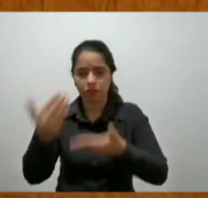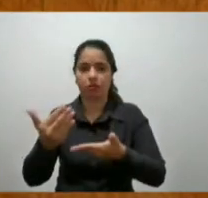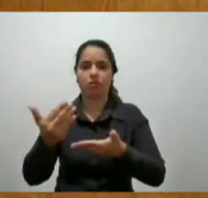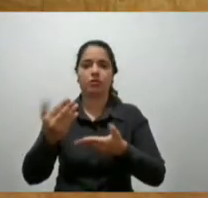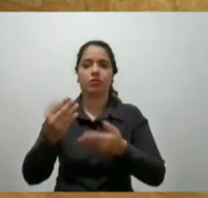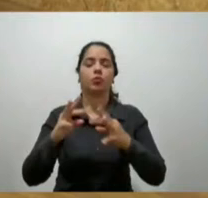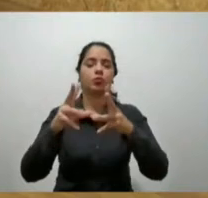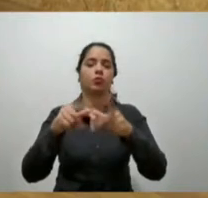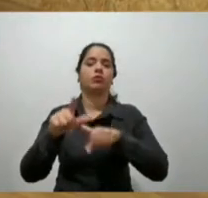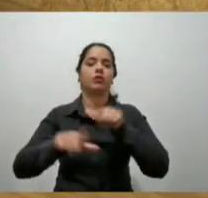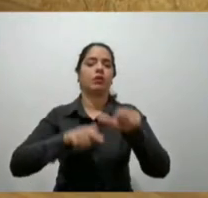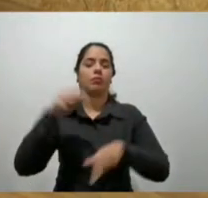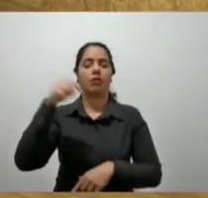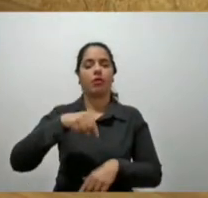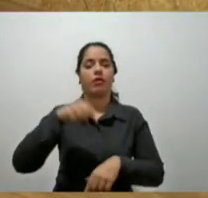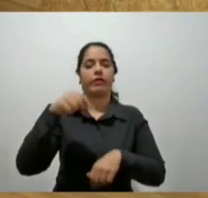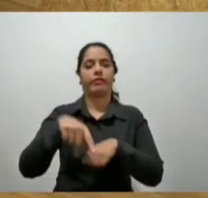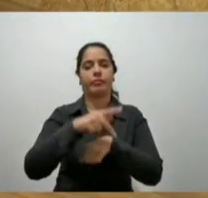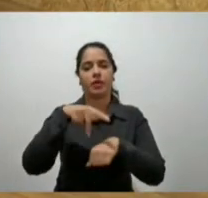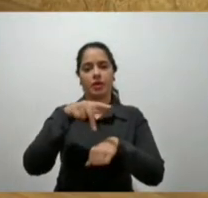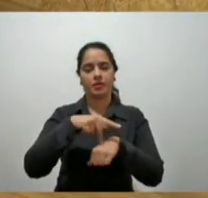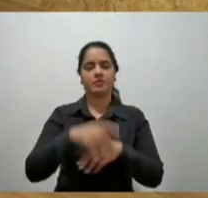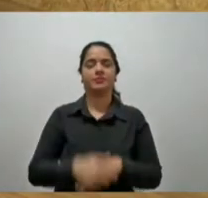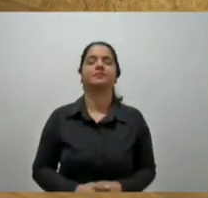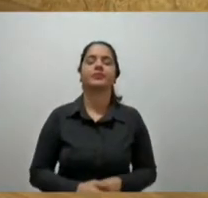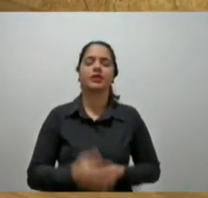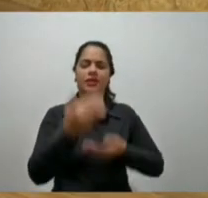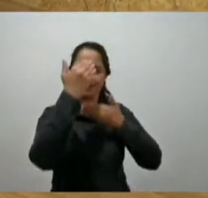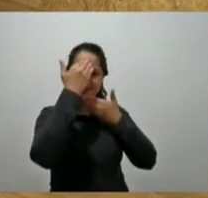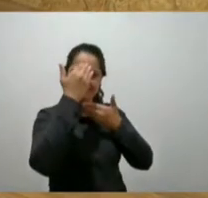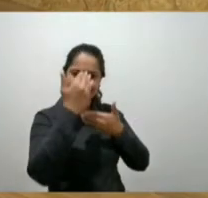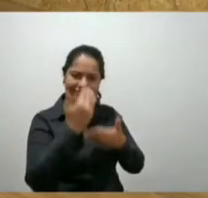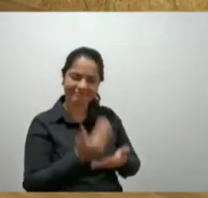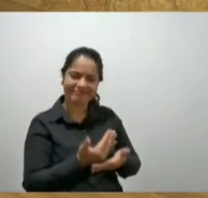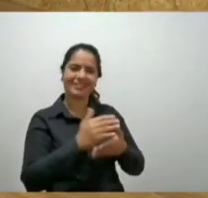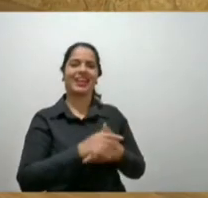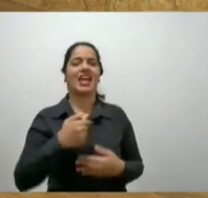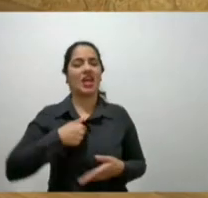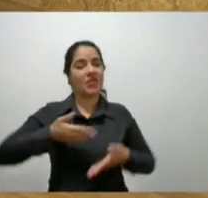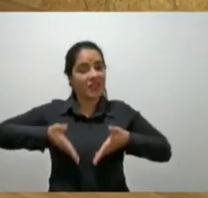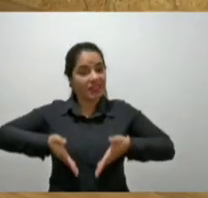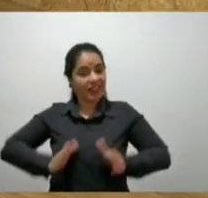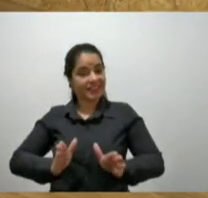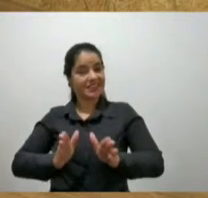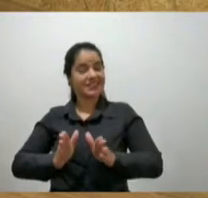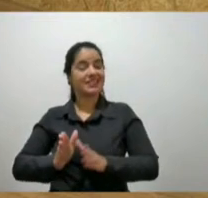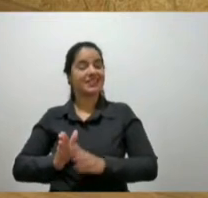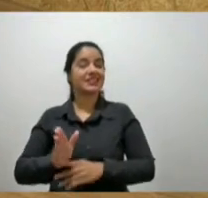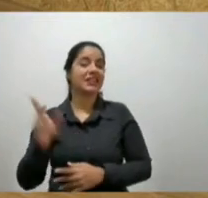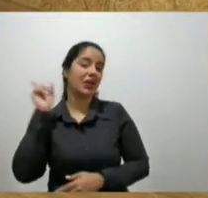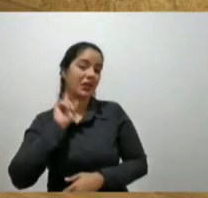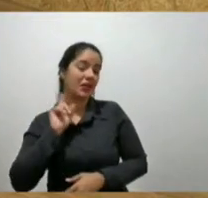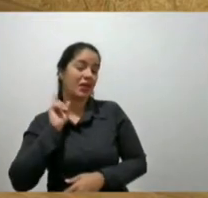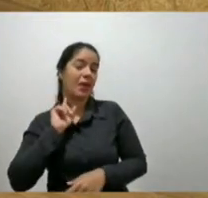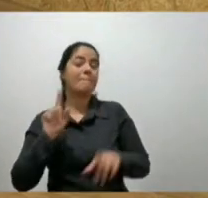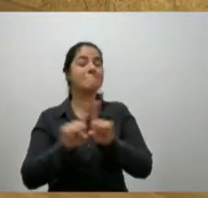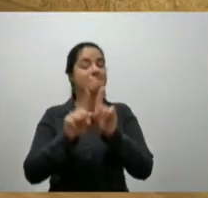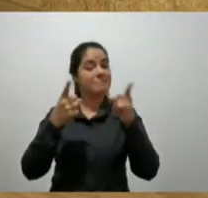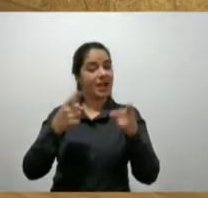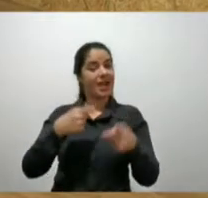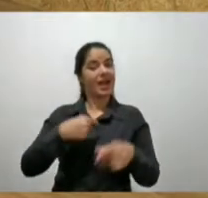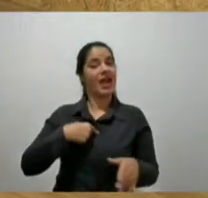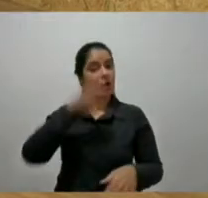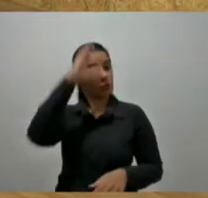Pessoal, foi um prazer participar. Eu tenho que dizer que eu nasci em Minas Gerais, mas eu sou cidadão capixaba. Eu me formei em economia